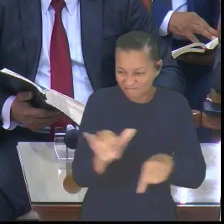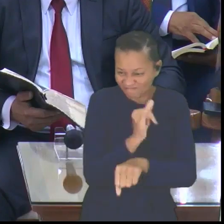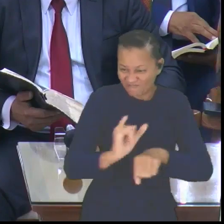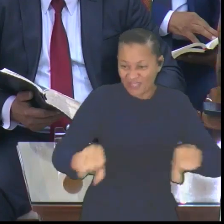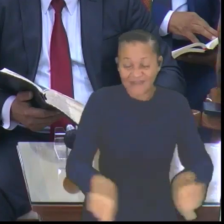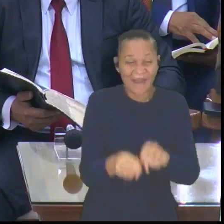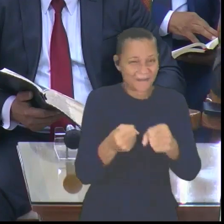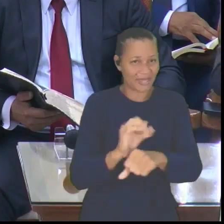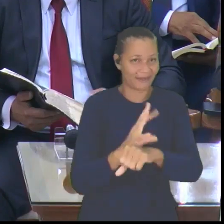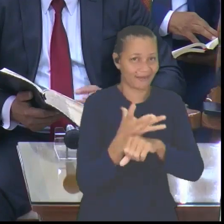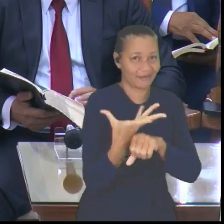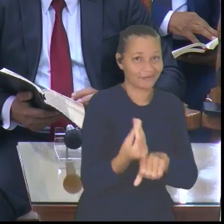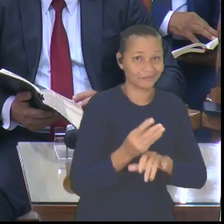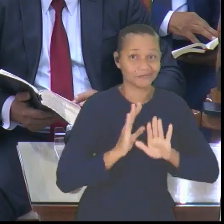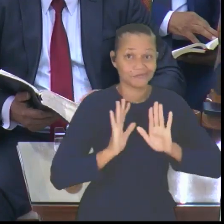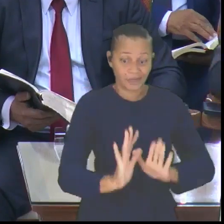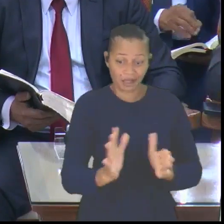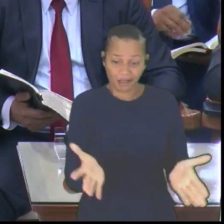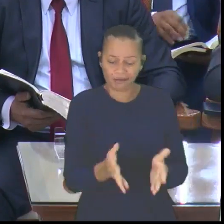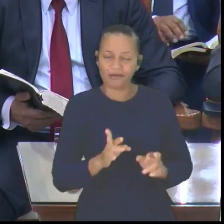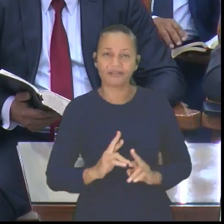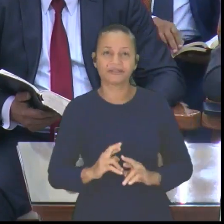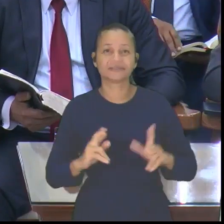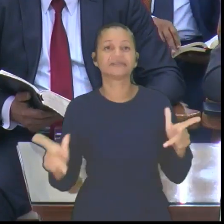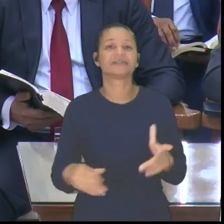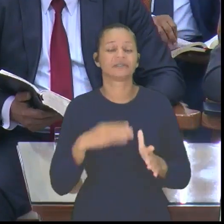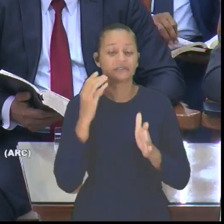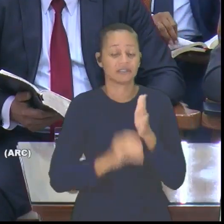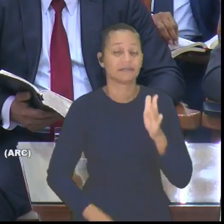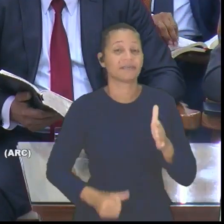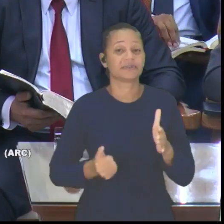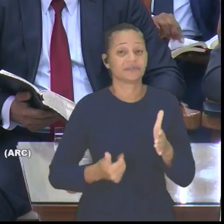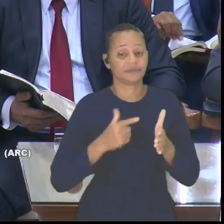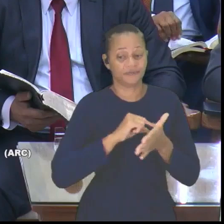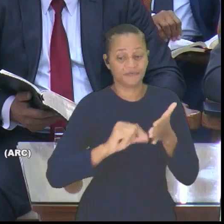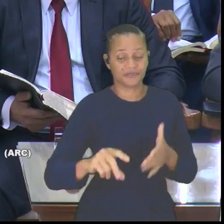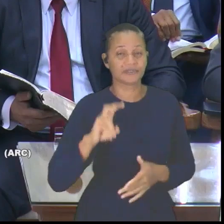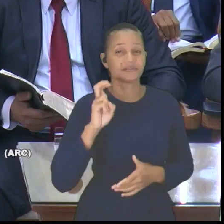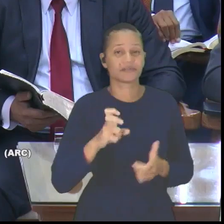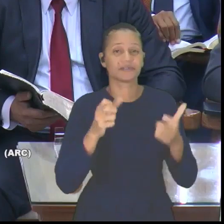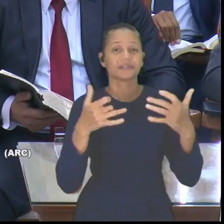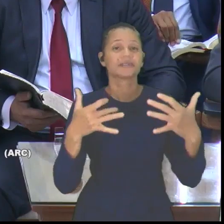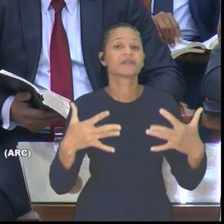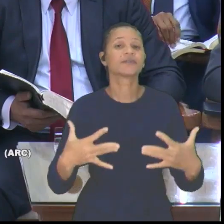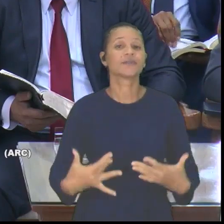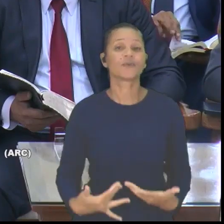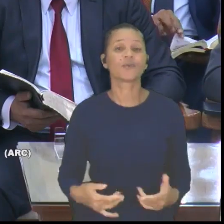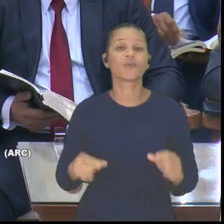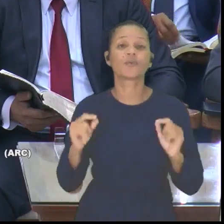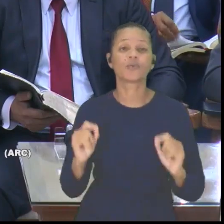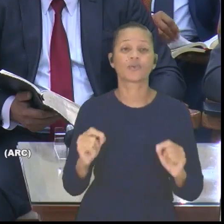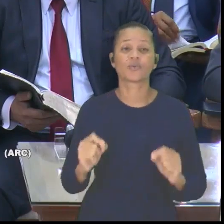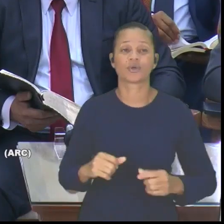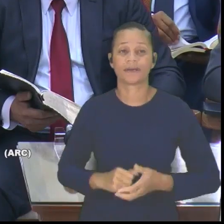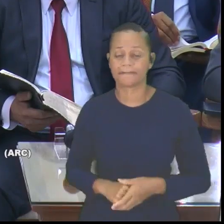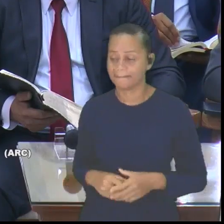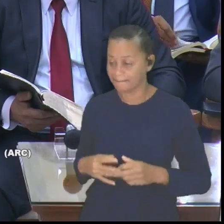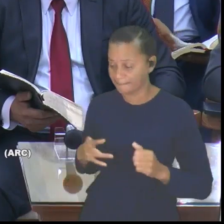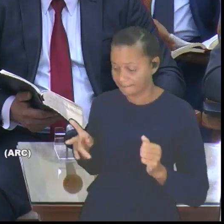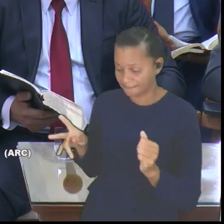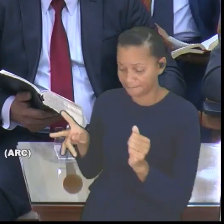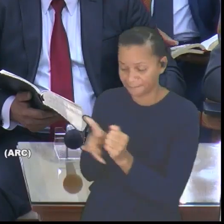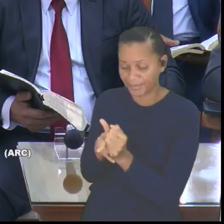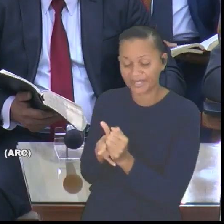capítulo 12, versículo 5, por gentileza, projeta em tela, que diz: Pedro, pois,